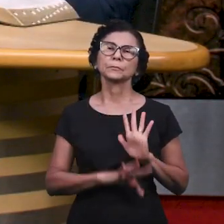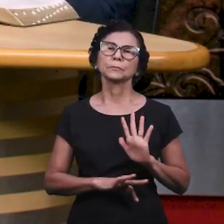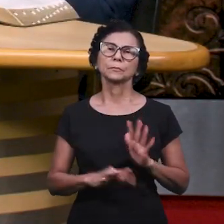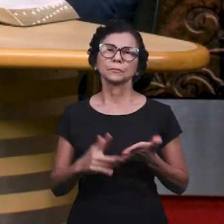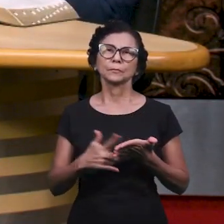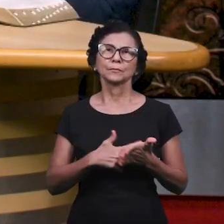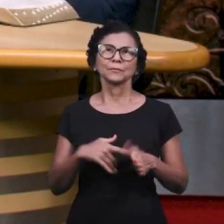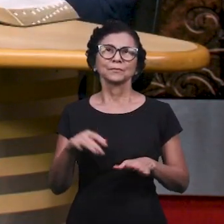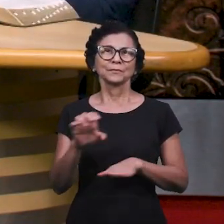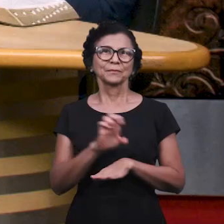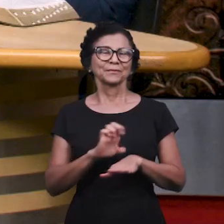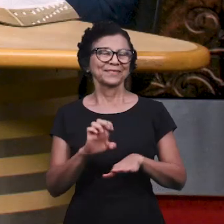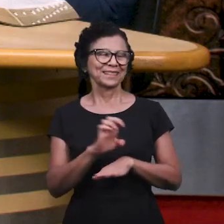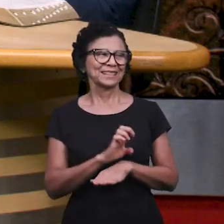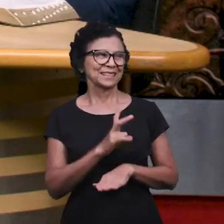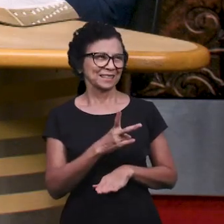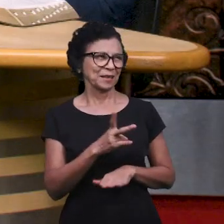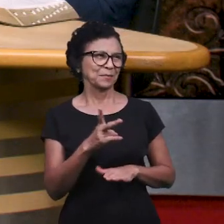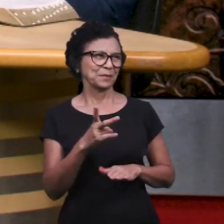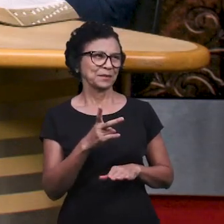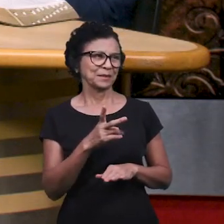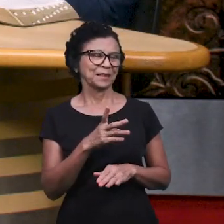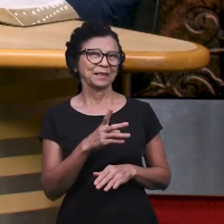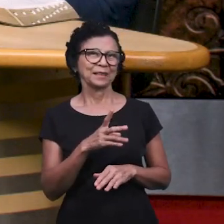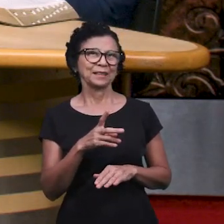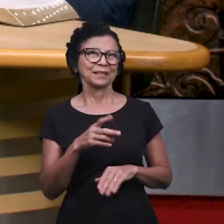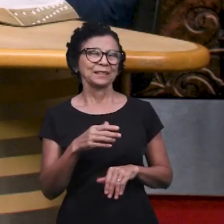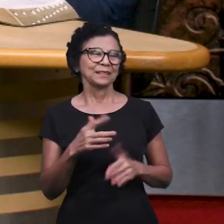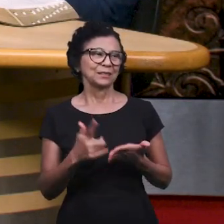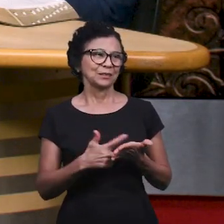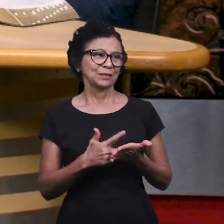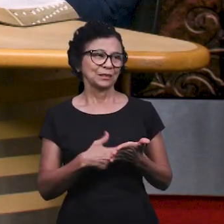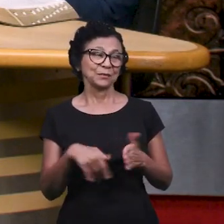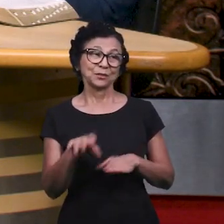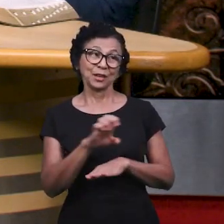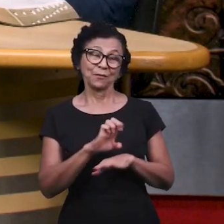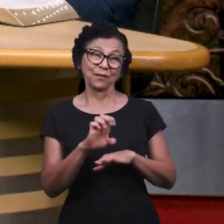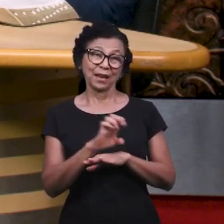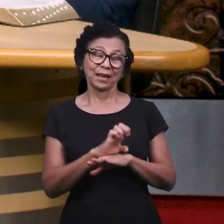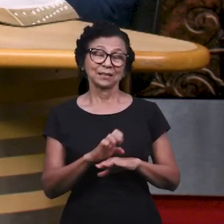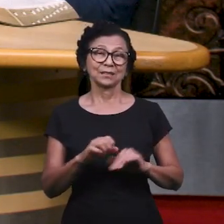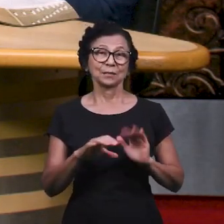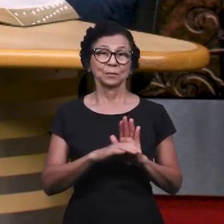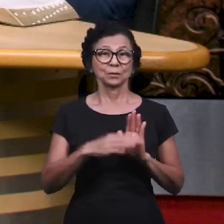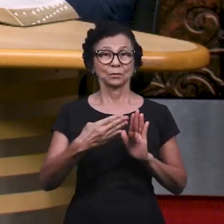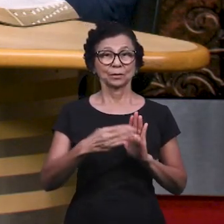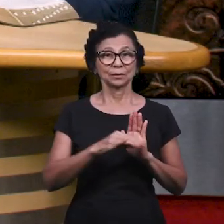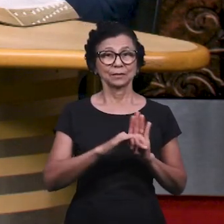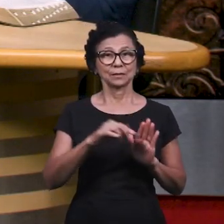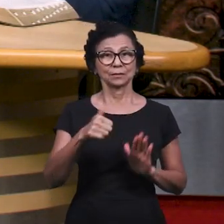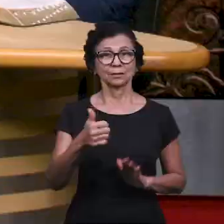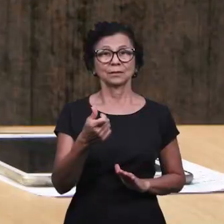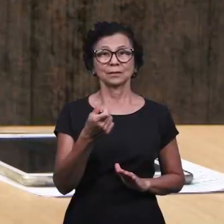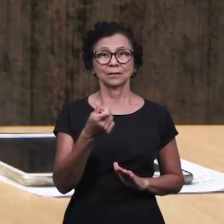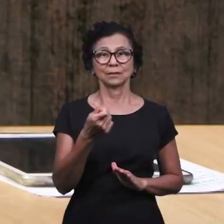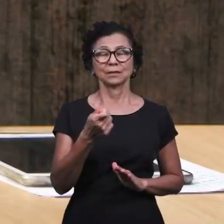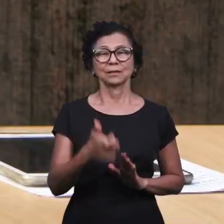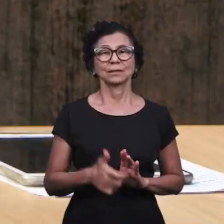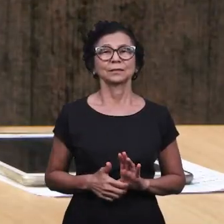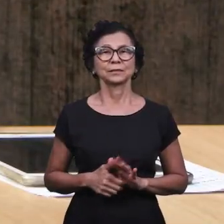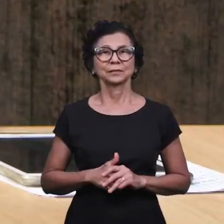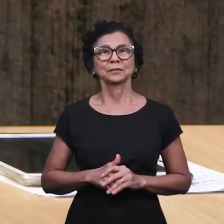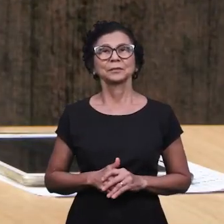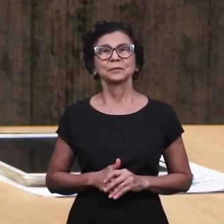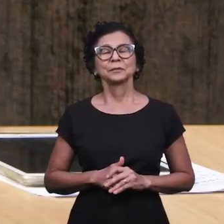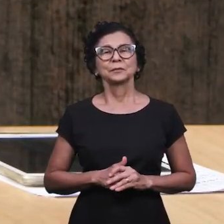Efésios. Hoje nós estamos aqui em Efésios aprendendo aqui no livro de Efésios. Efésios 4,16. O texto diz acerca